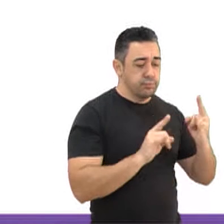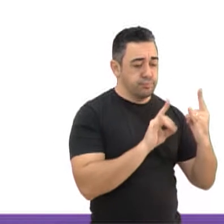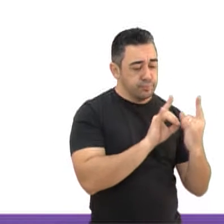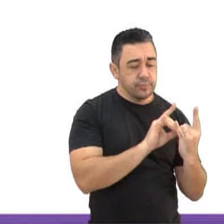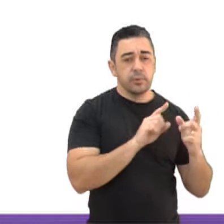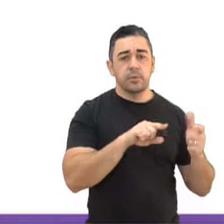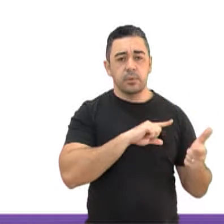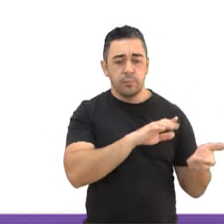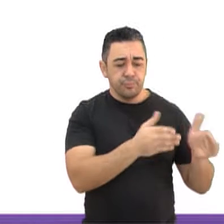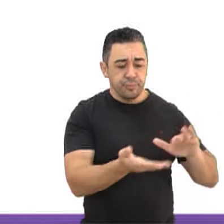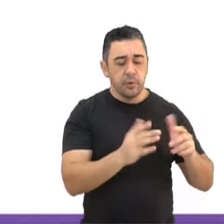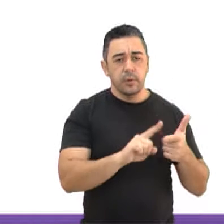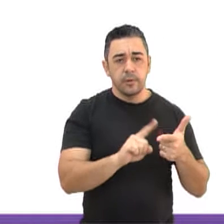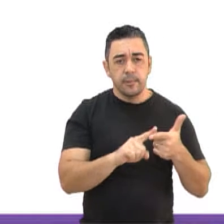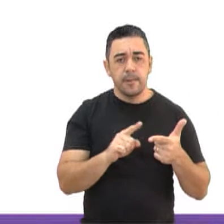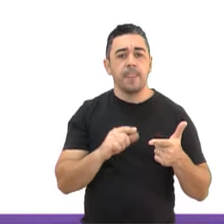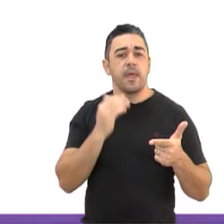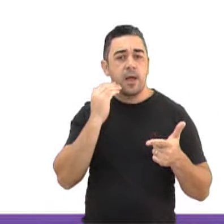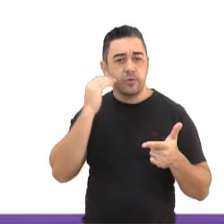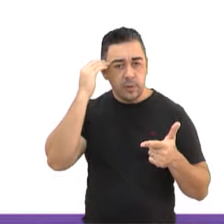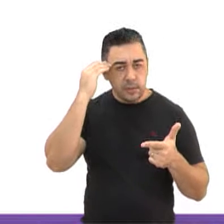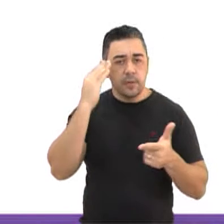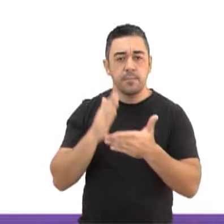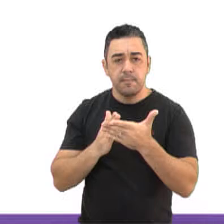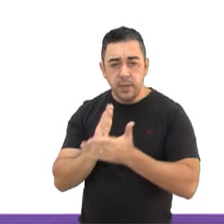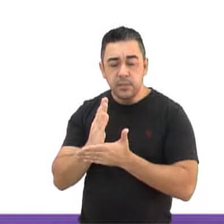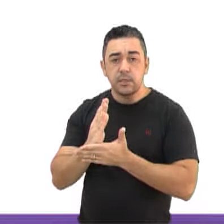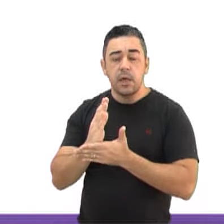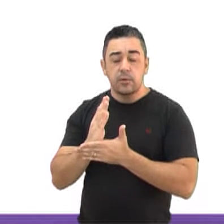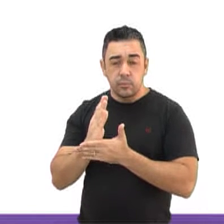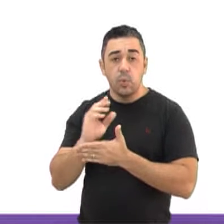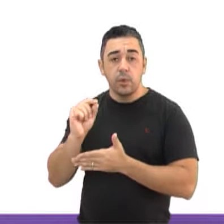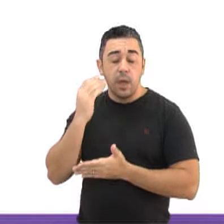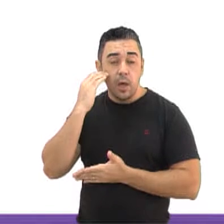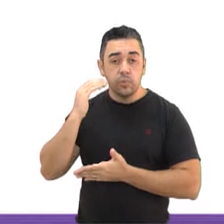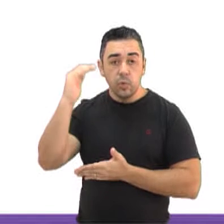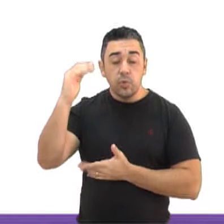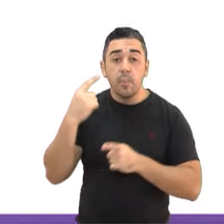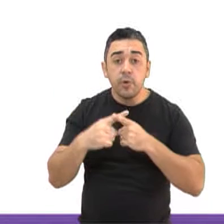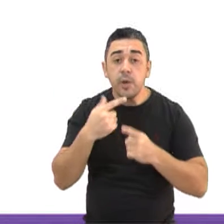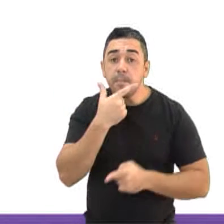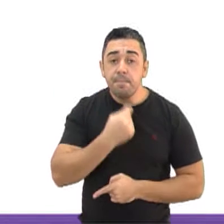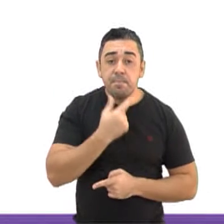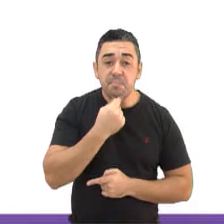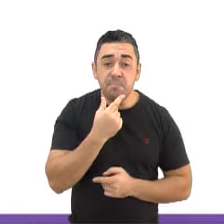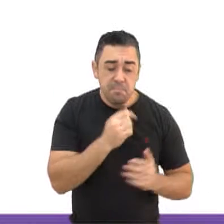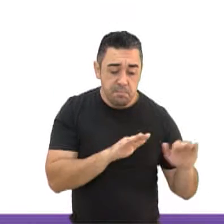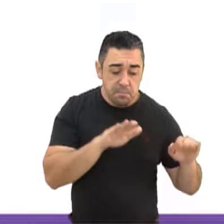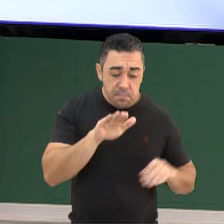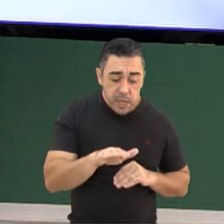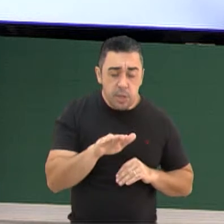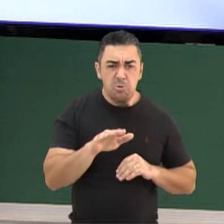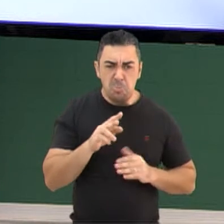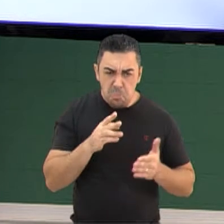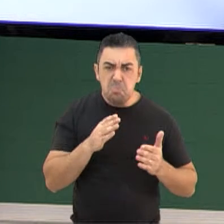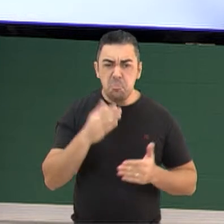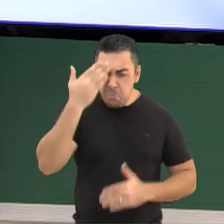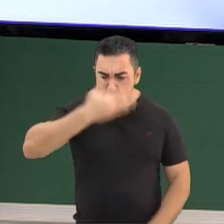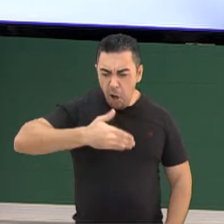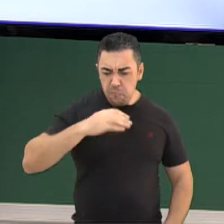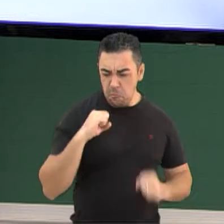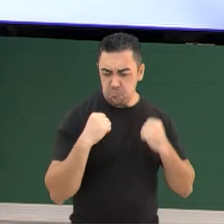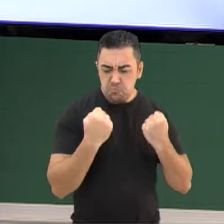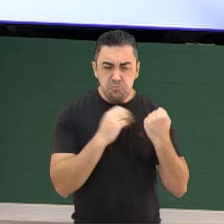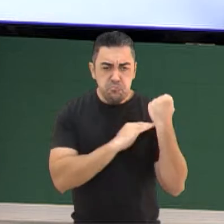passagem à fase adulta. Alguns deles envolvem dor, porque o menino tem que provar coragem, força. Aqui temos